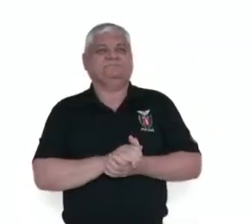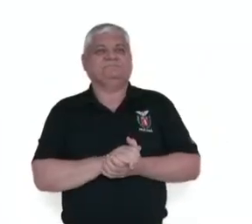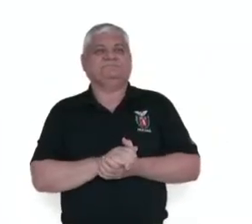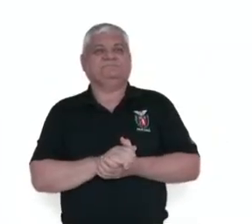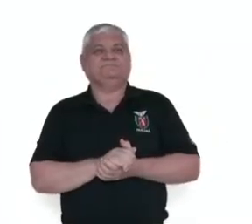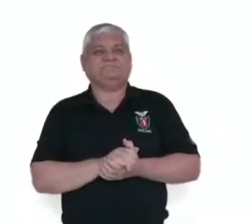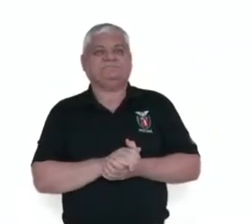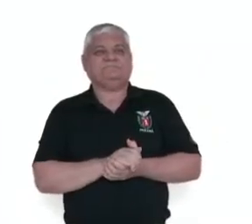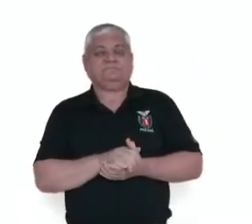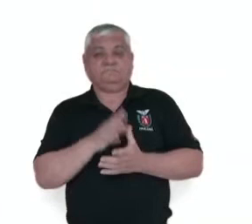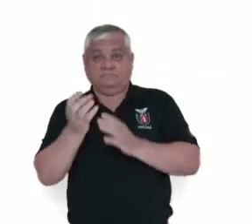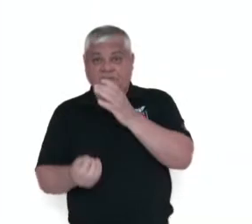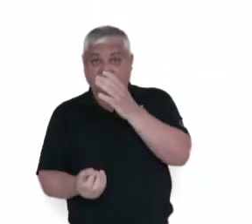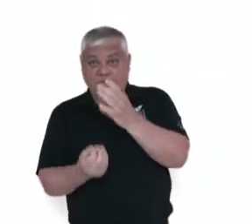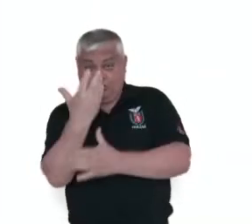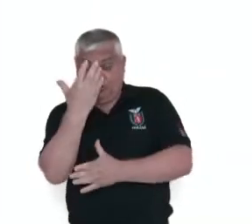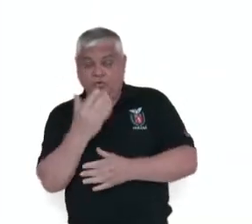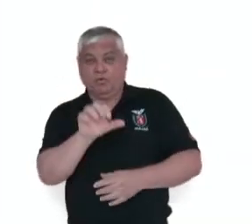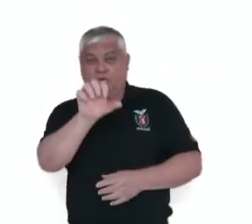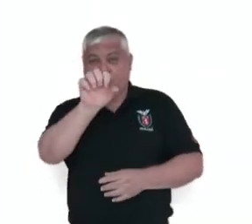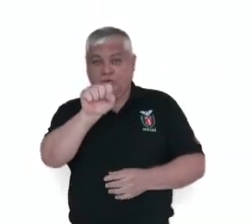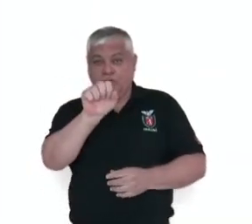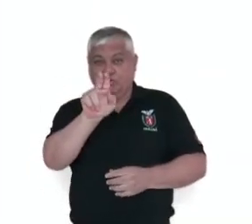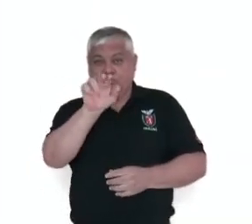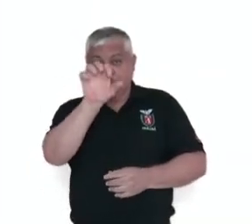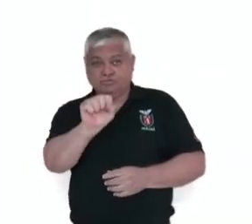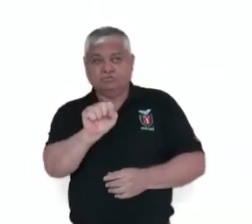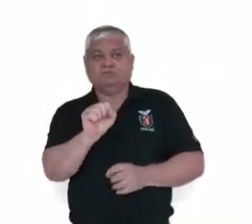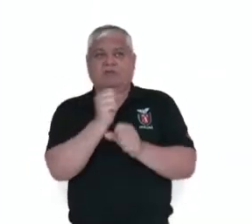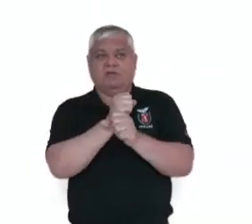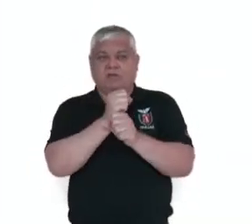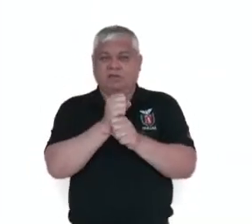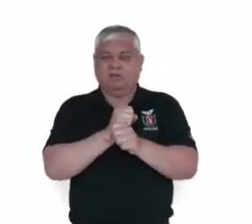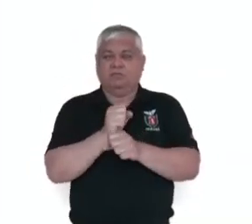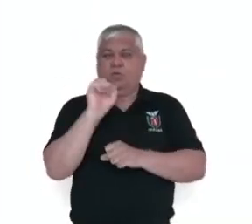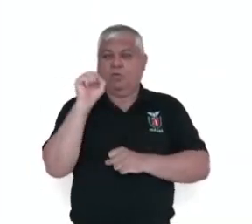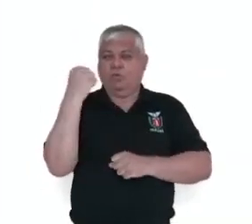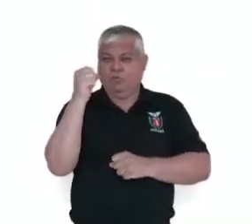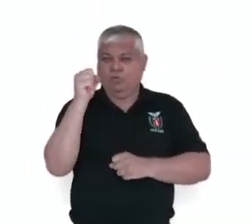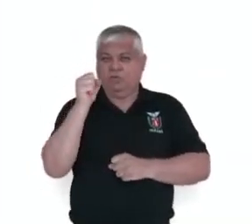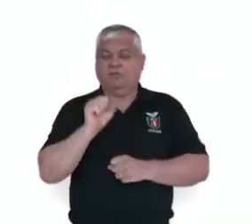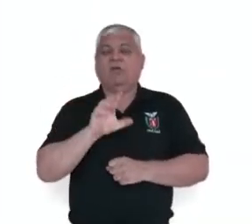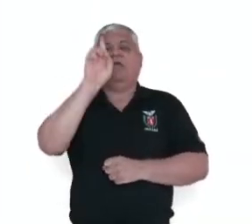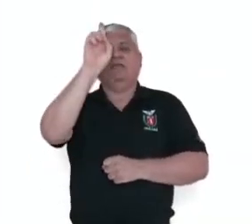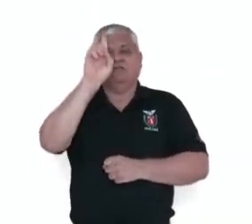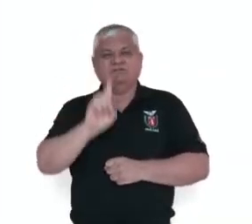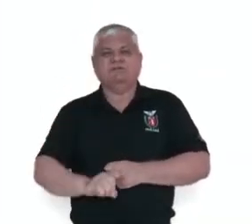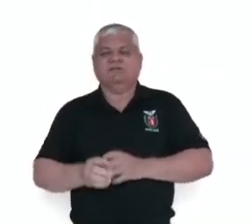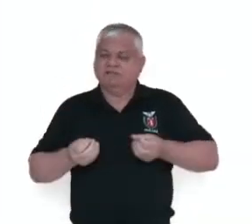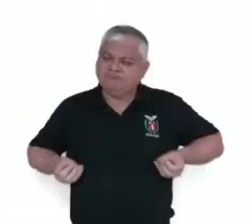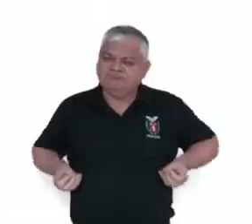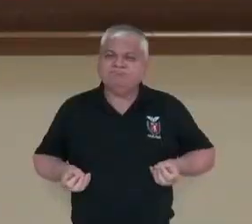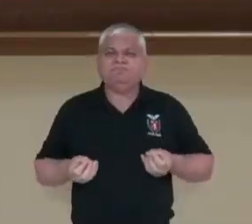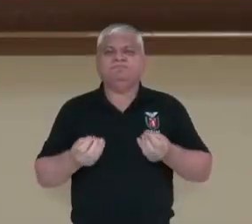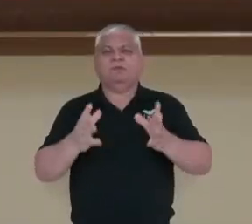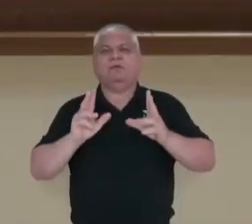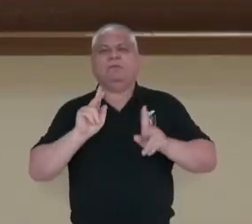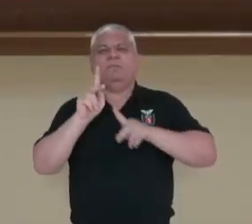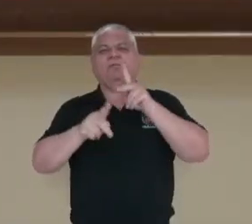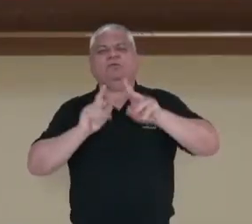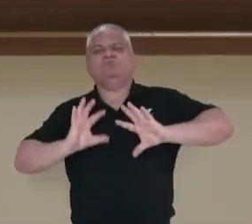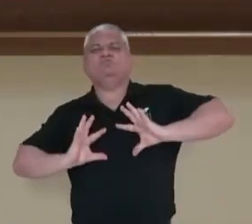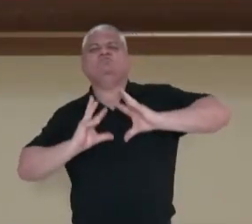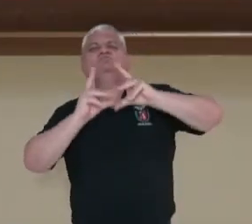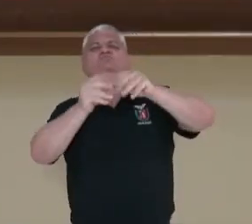Só com a criação do Sistema Único de Saúde, o SUS, em 88, é que a saúde vai se tornando um direito de fato universal. Quer dizer, para